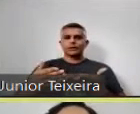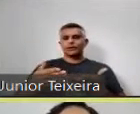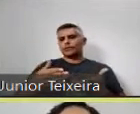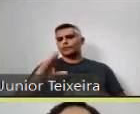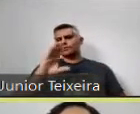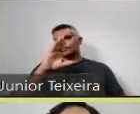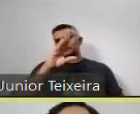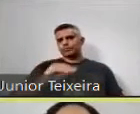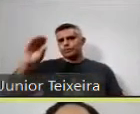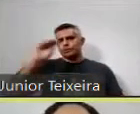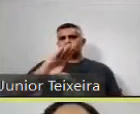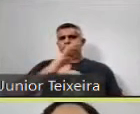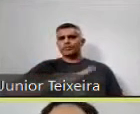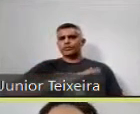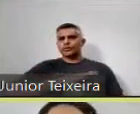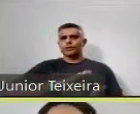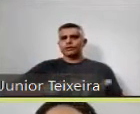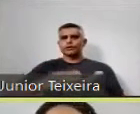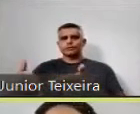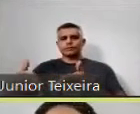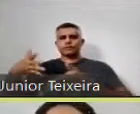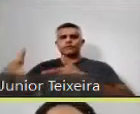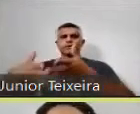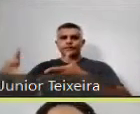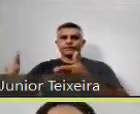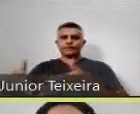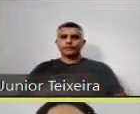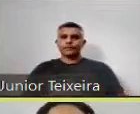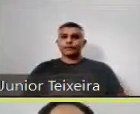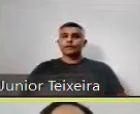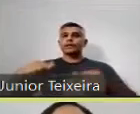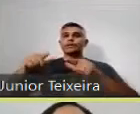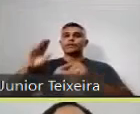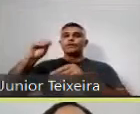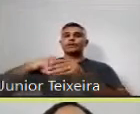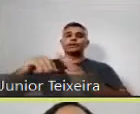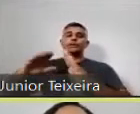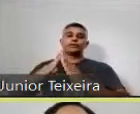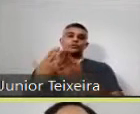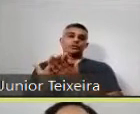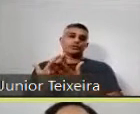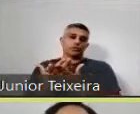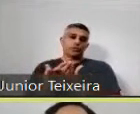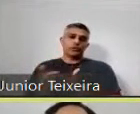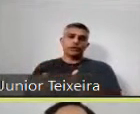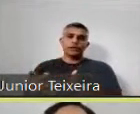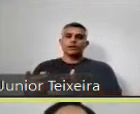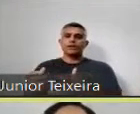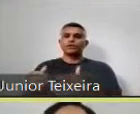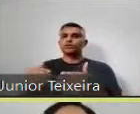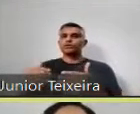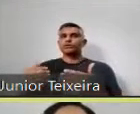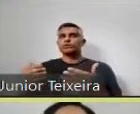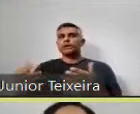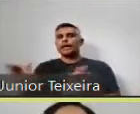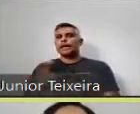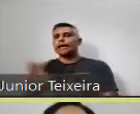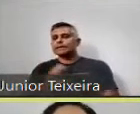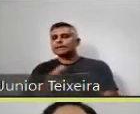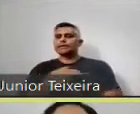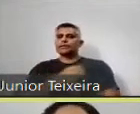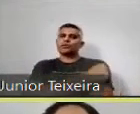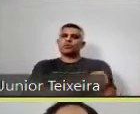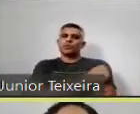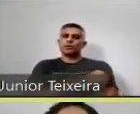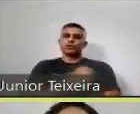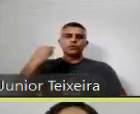desses profissionais com os alunos surdos para quem eles interpretavam, considerando a constituição